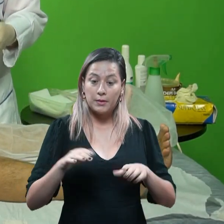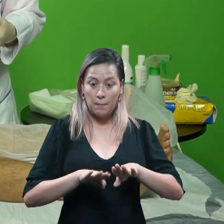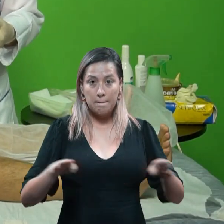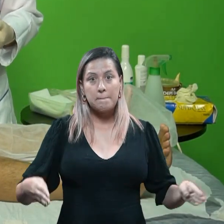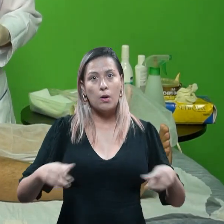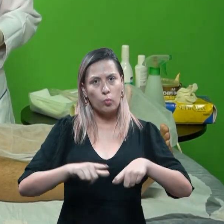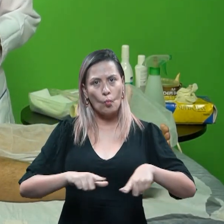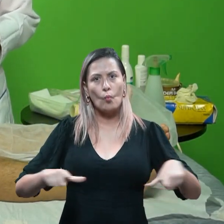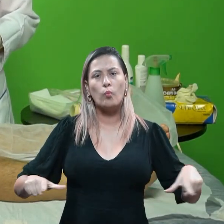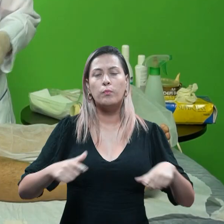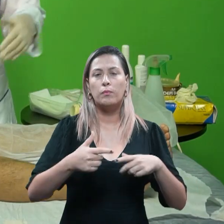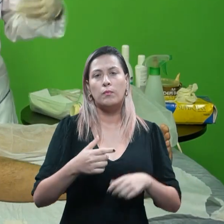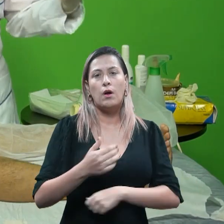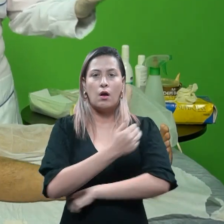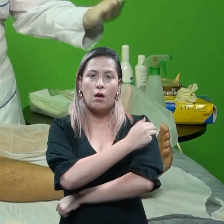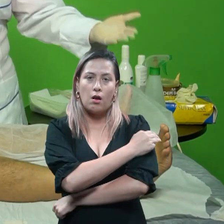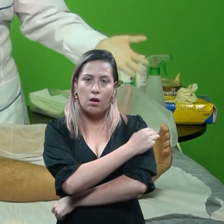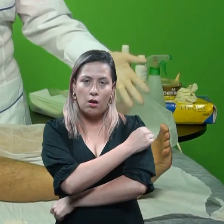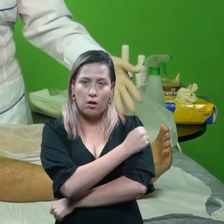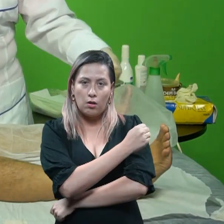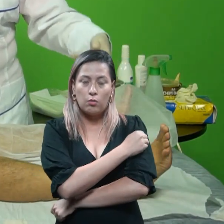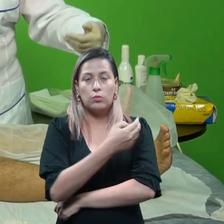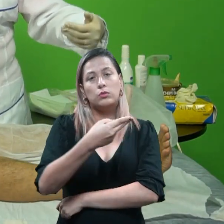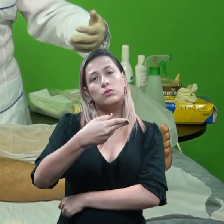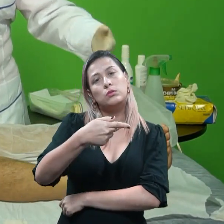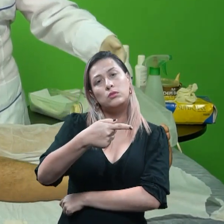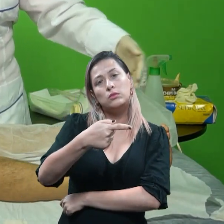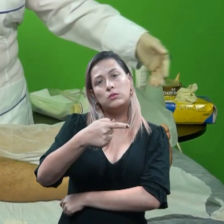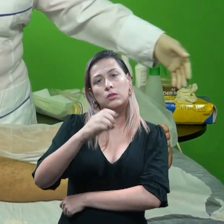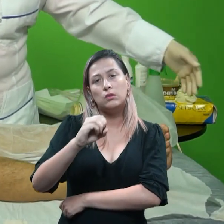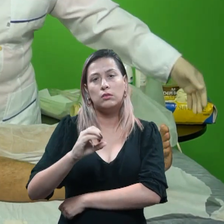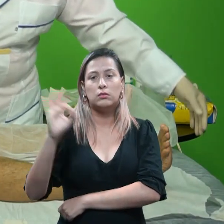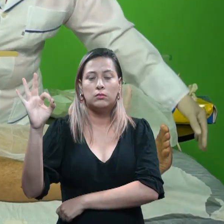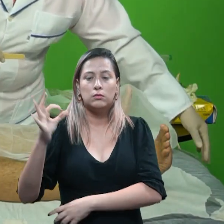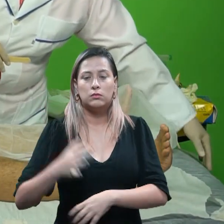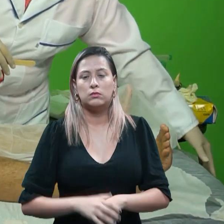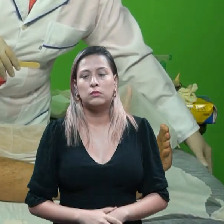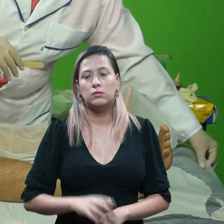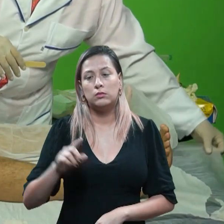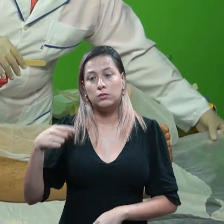higienizada com álcool a 70. Depois você vai colocar um